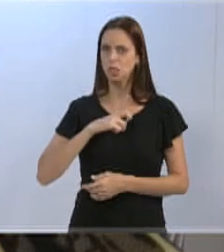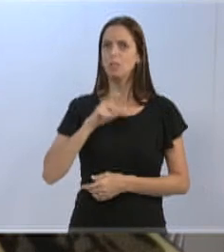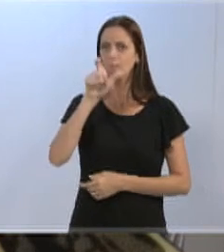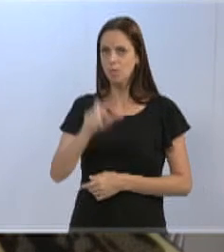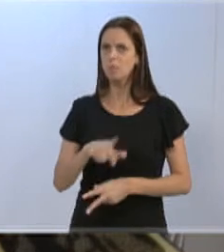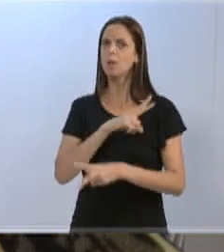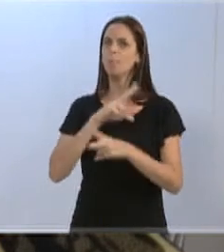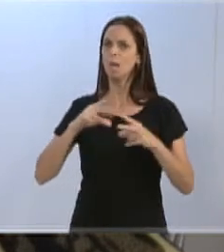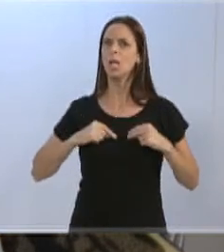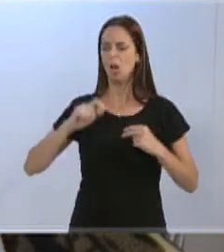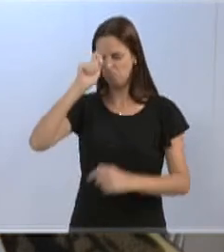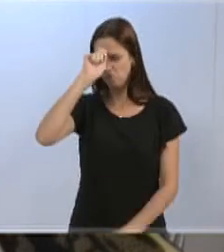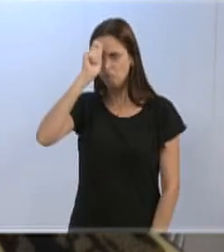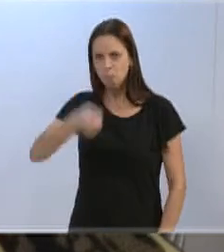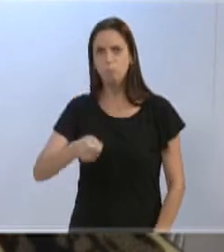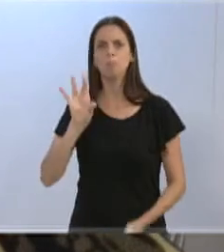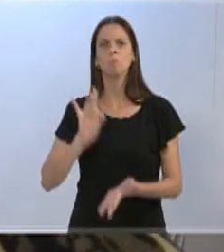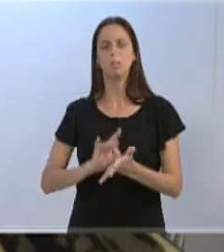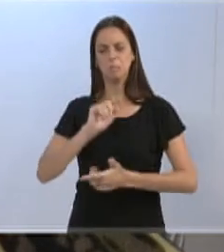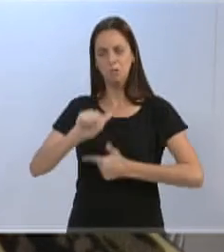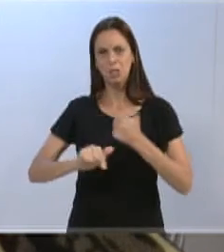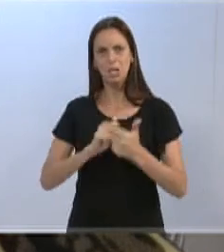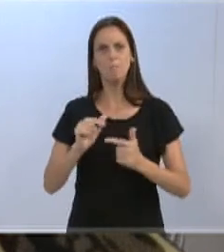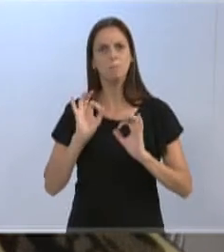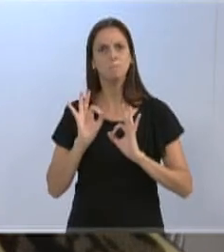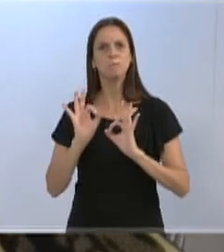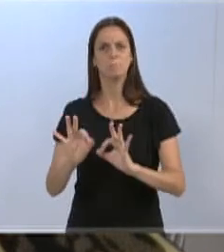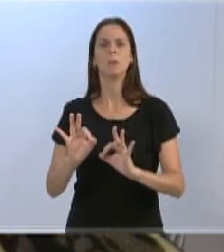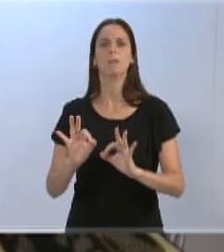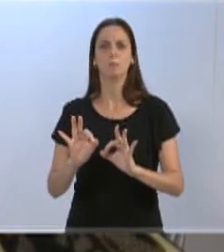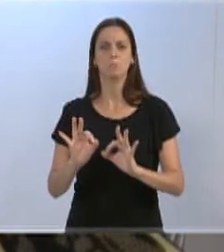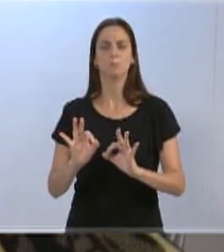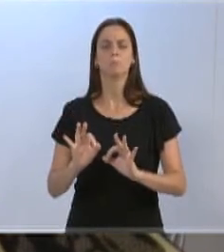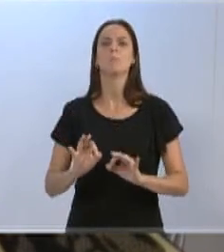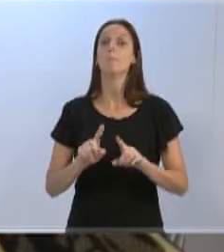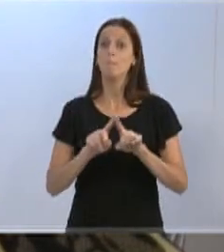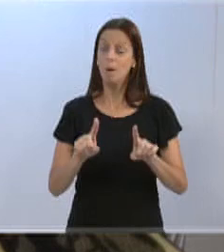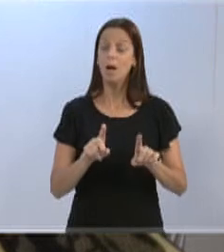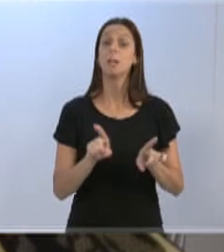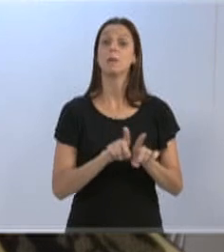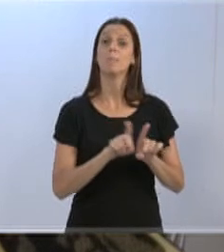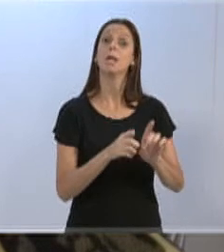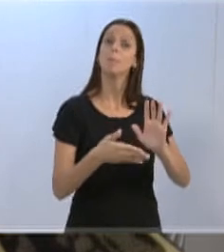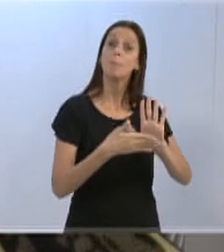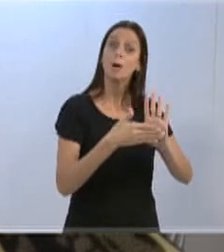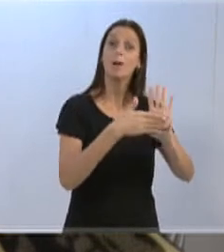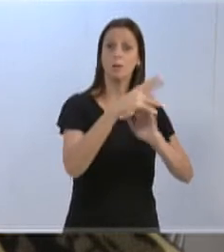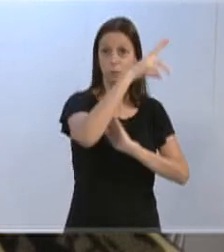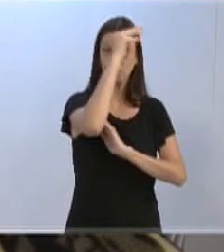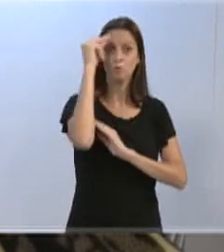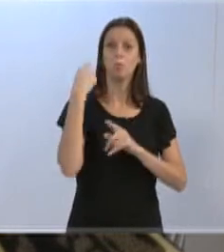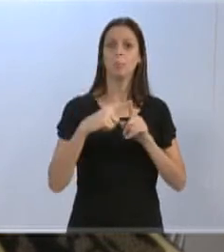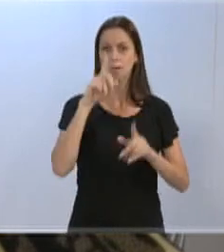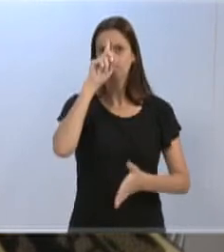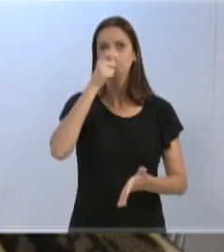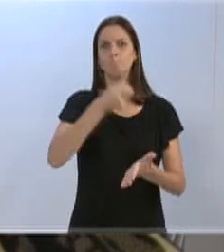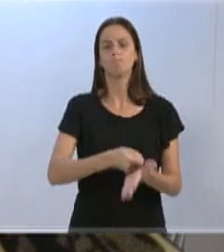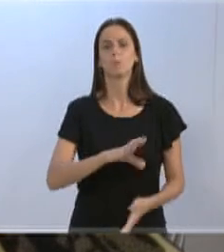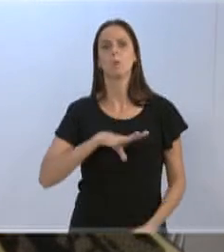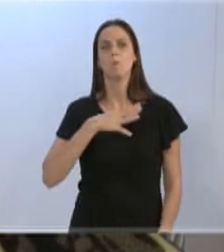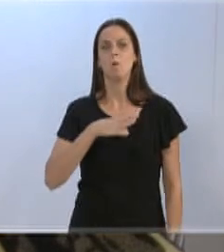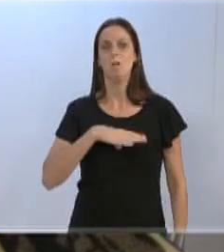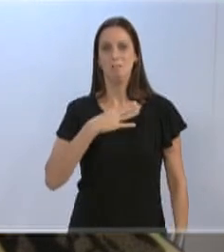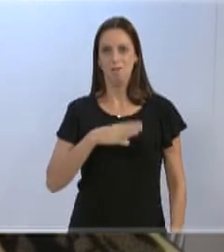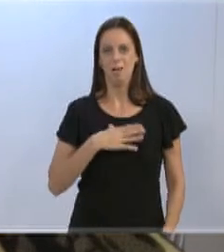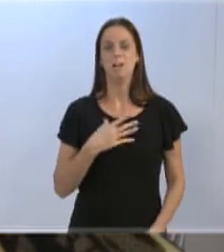URB e faziam com muita honra o seu trabalho, mas parabenizar o Executivo Municipal pela tomada corajosa de decisão